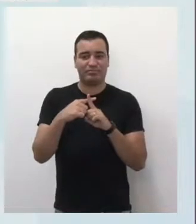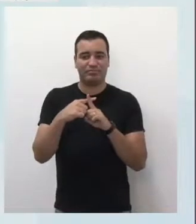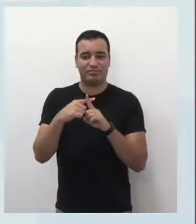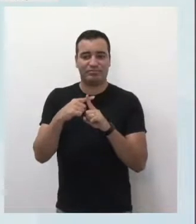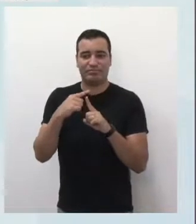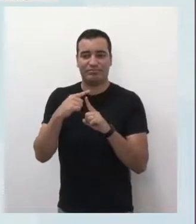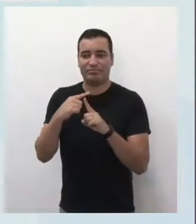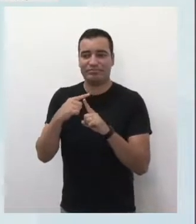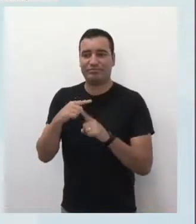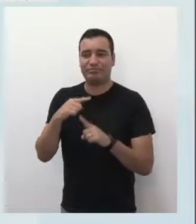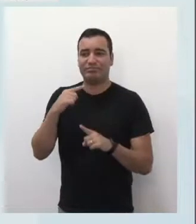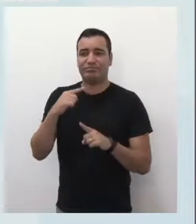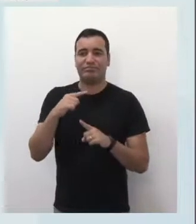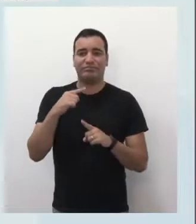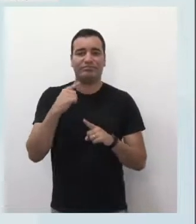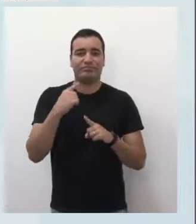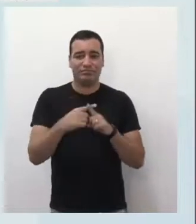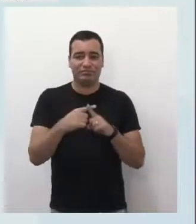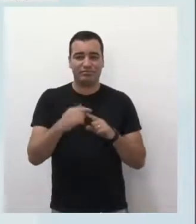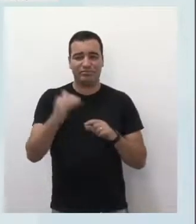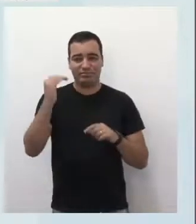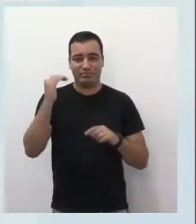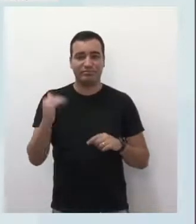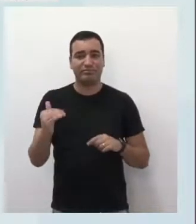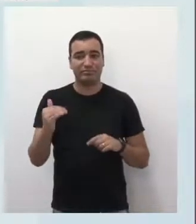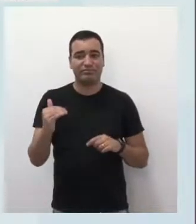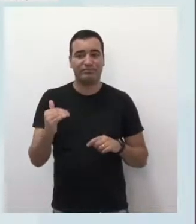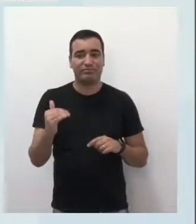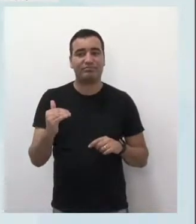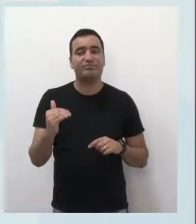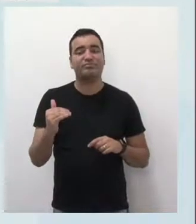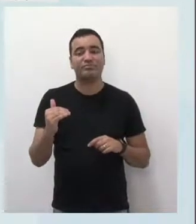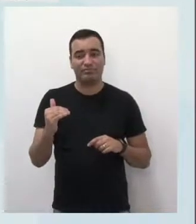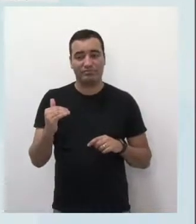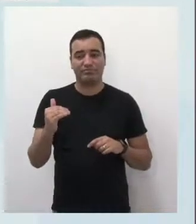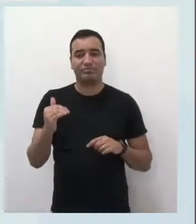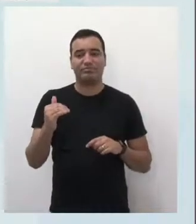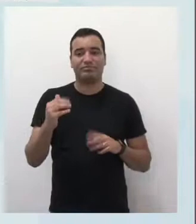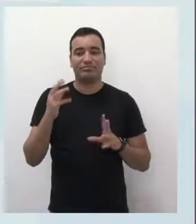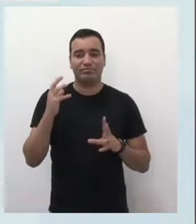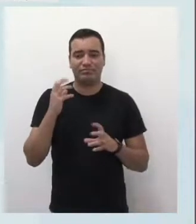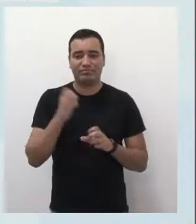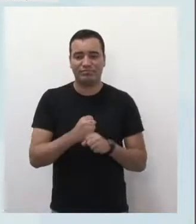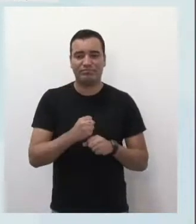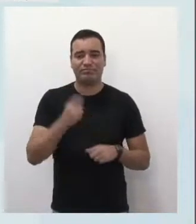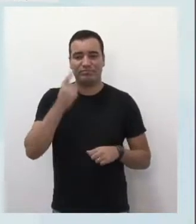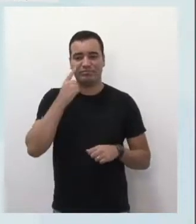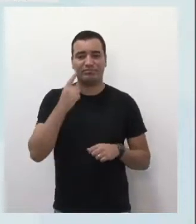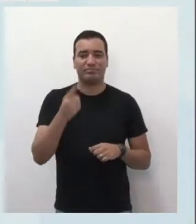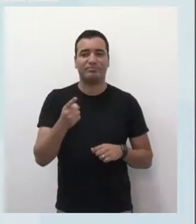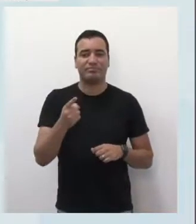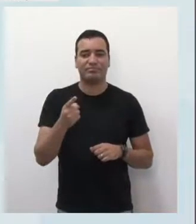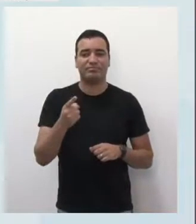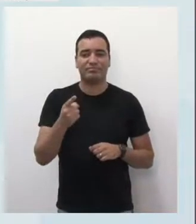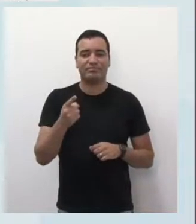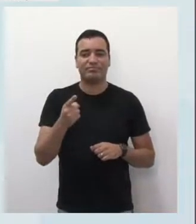Pega um 7,6 e multiplica por esse valor, vai dar isso aqui de grana, olha só.